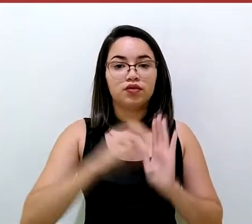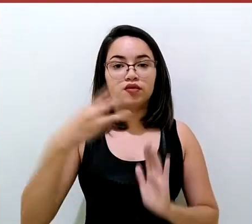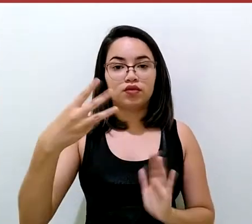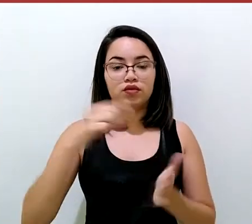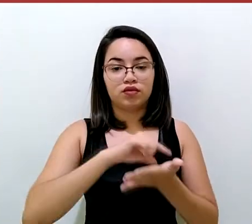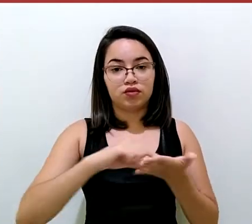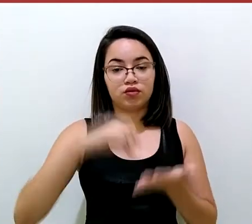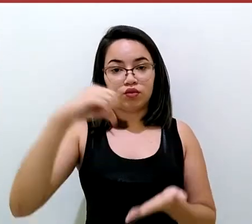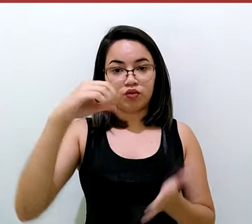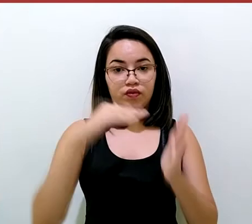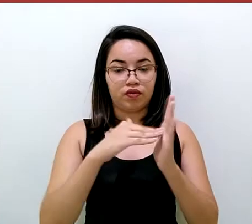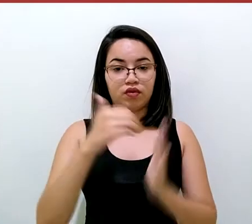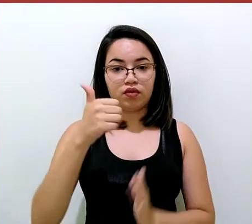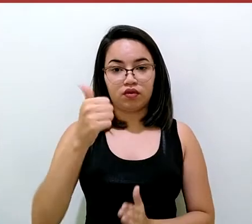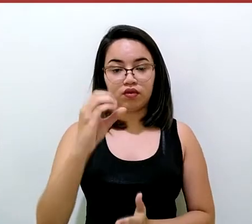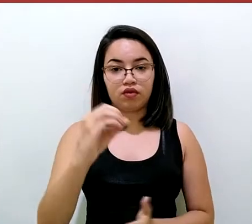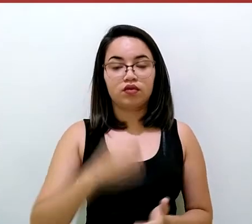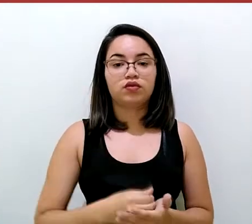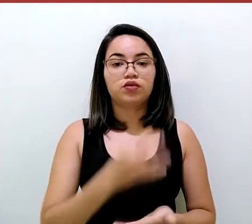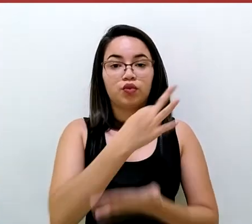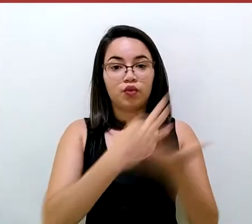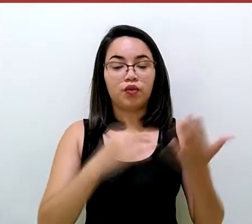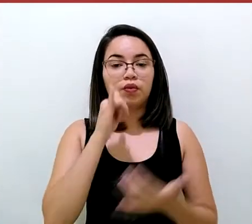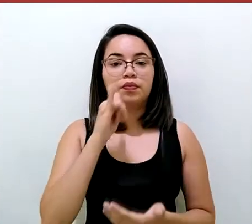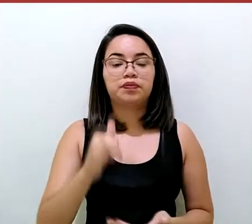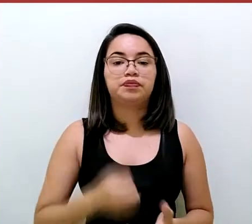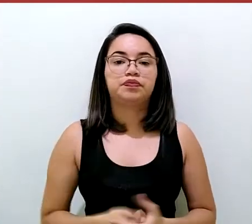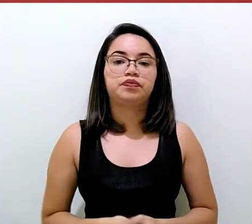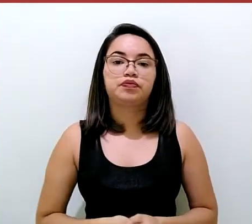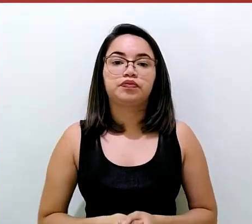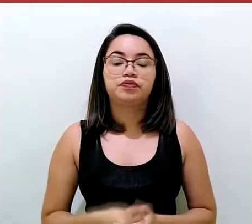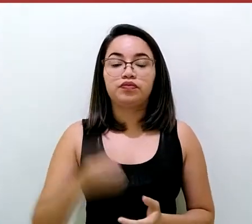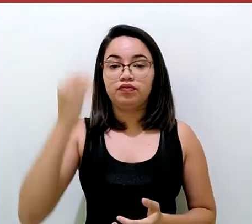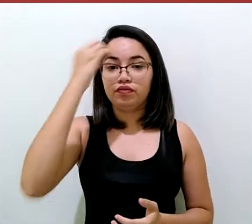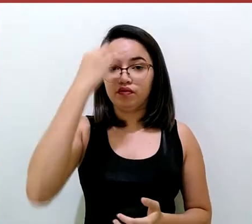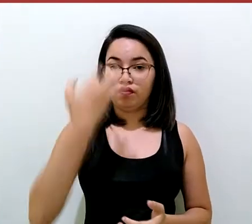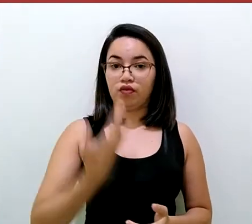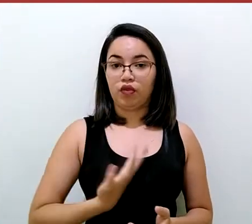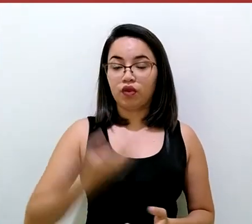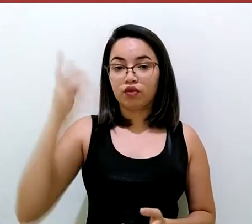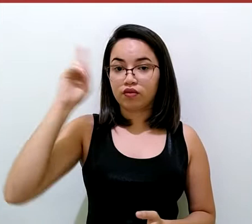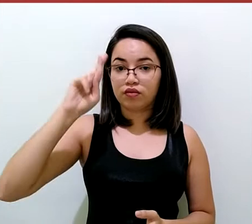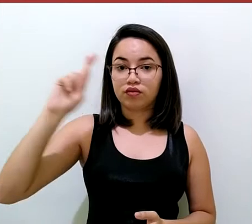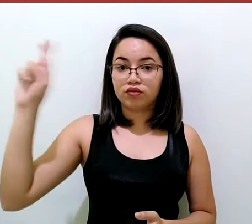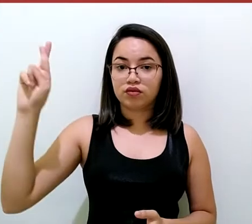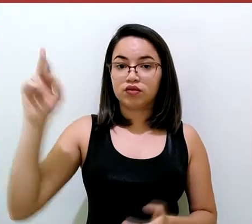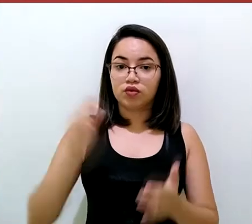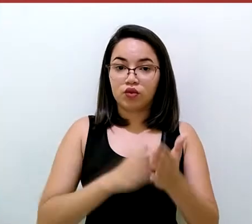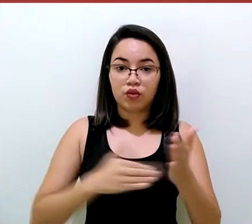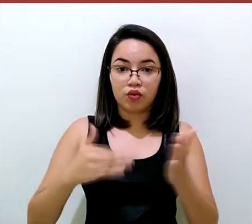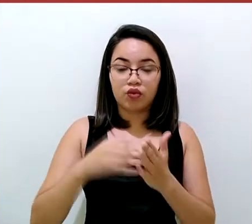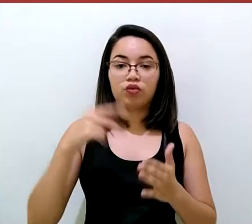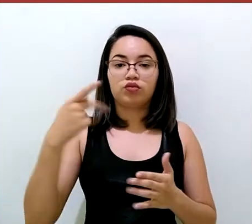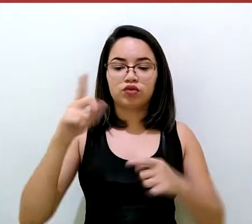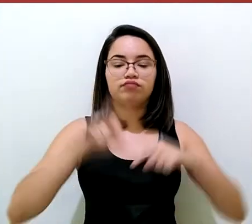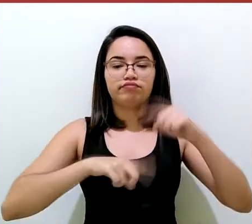3, de 9 ao 10, o texto diz assim: honre o Senhor com